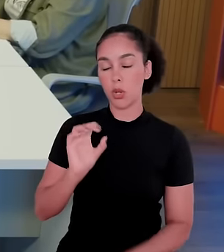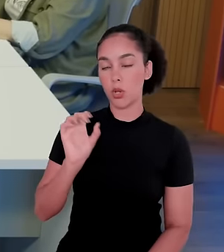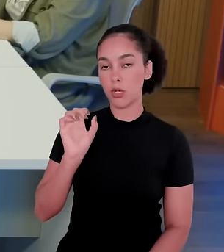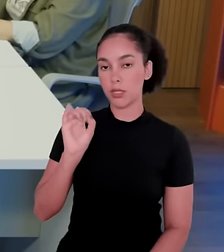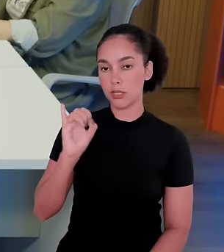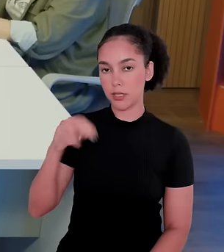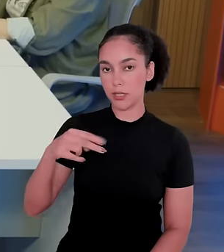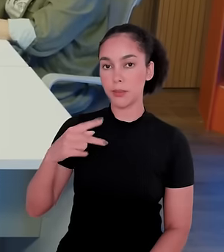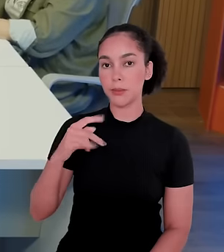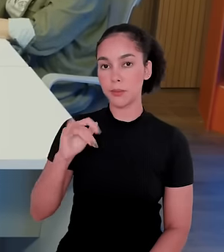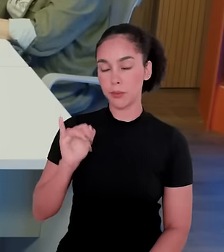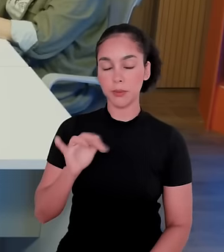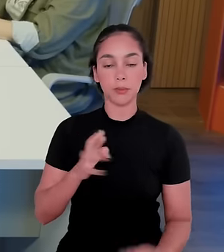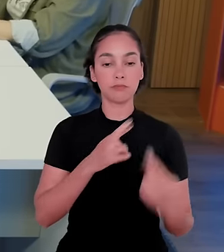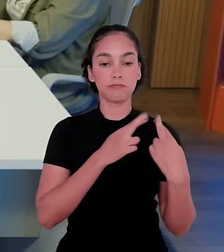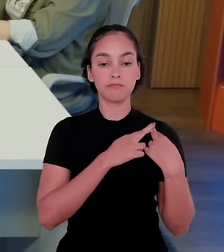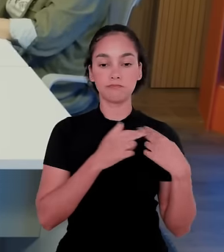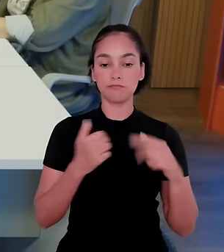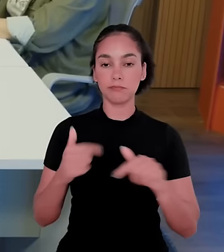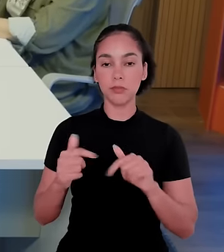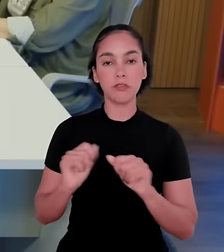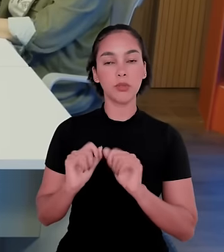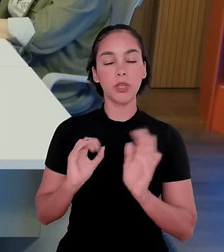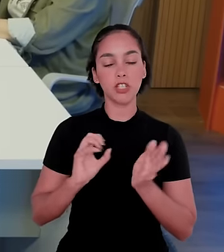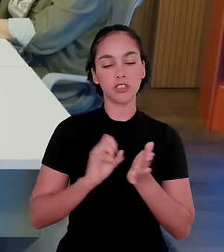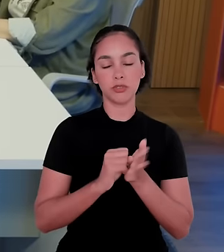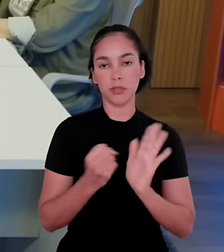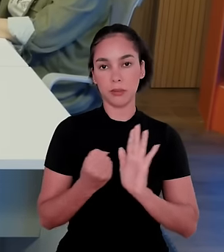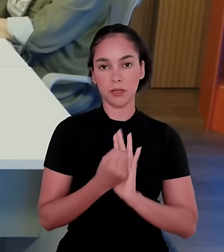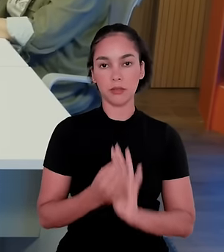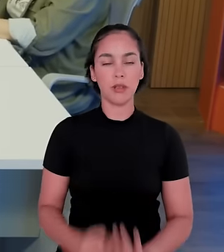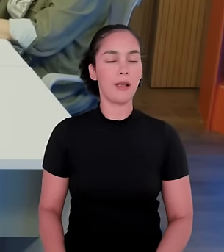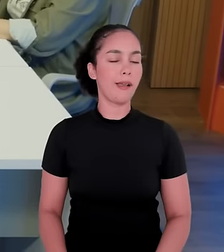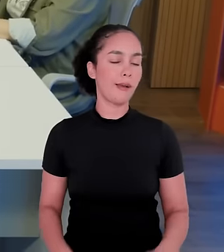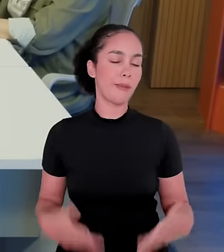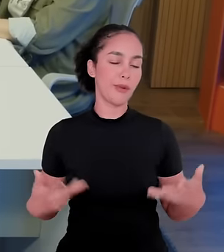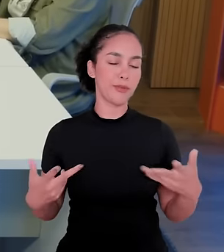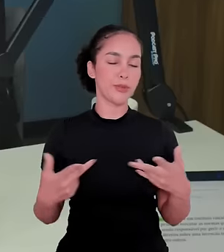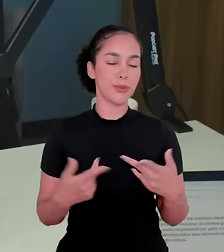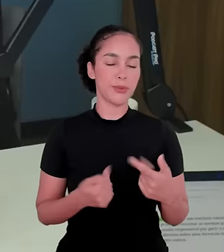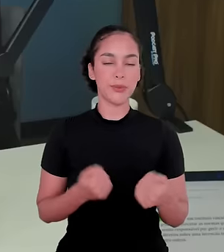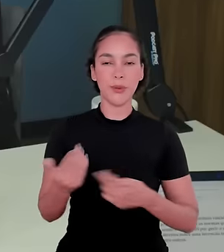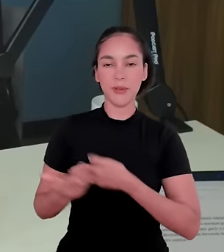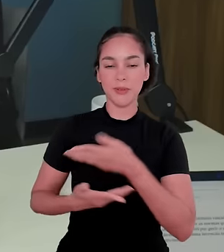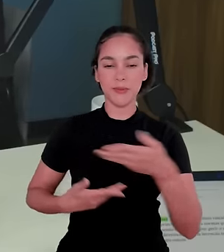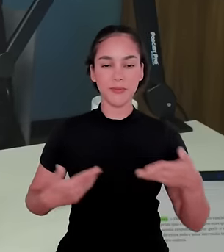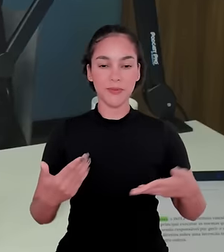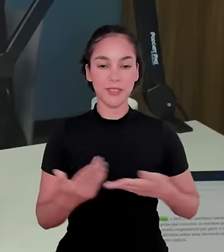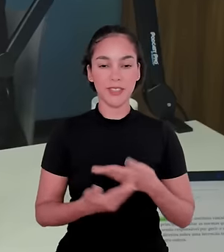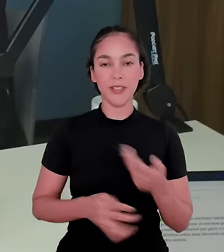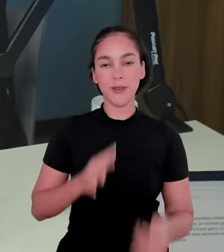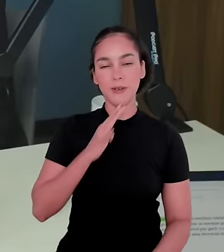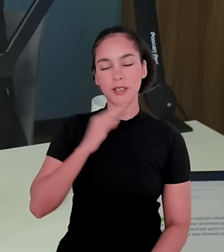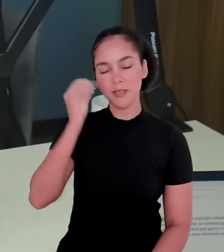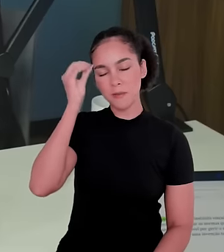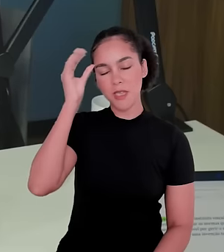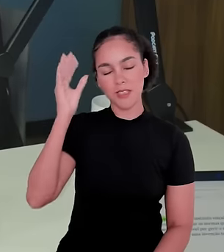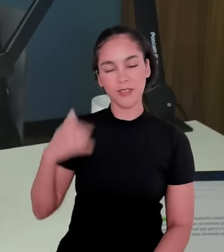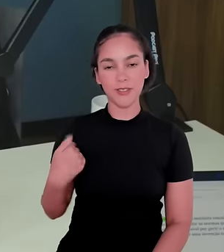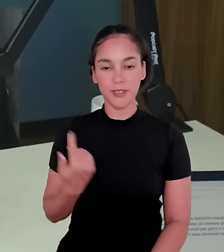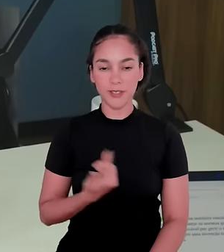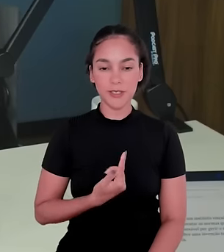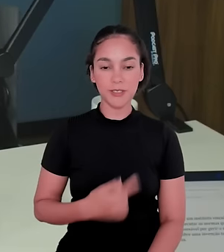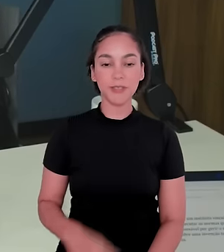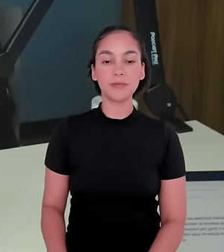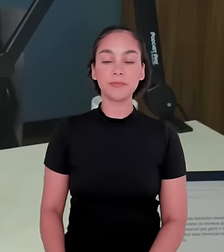responsável por atuar fazendo o registro da marca ai legal então vai ser maravilhoso aqui você compartilhar esse conhecimento todo conosco